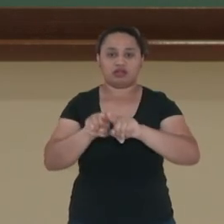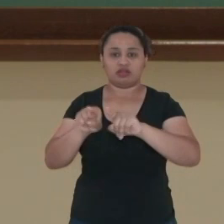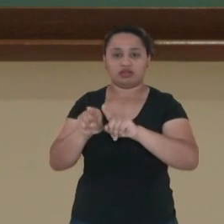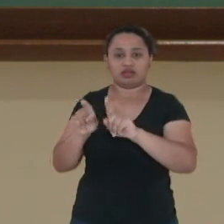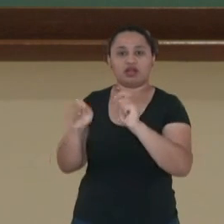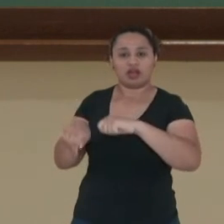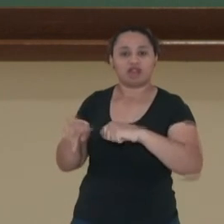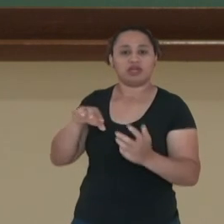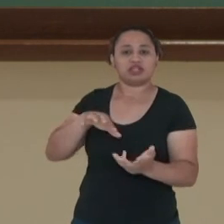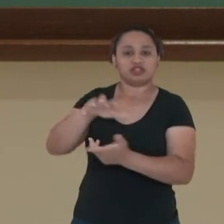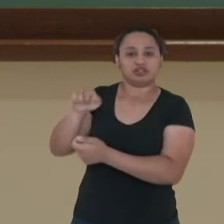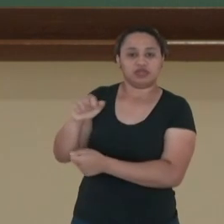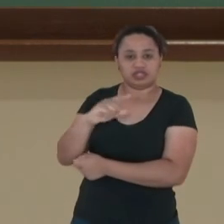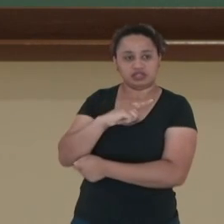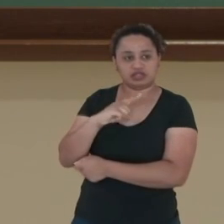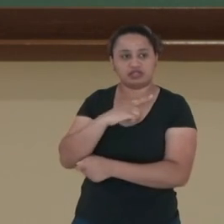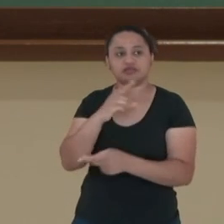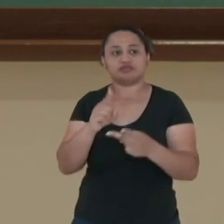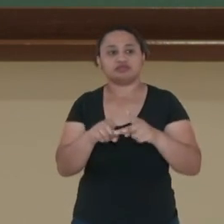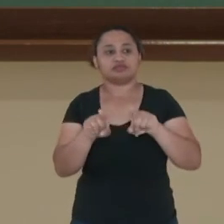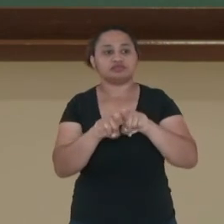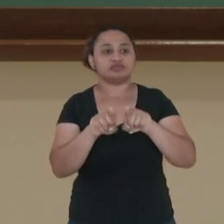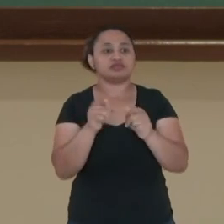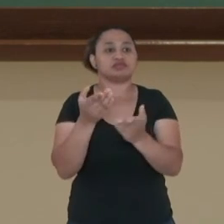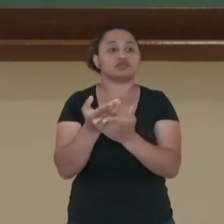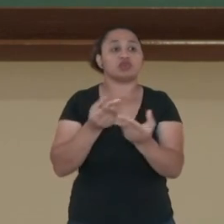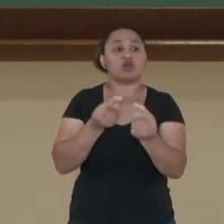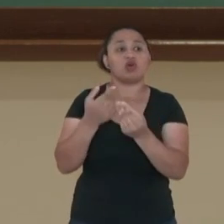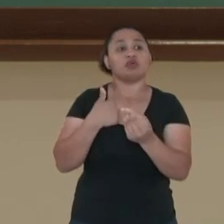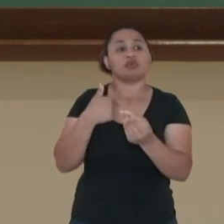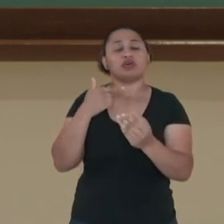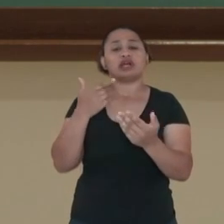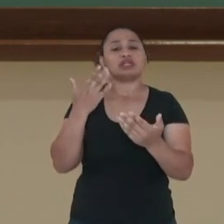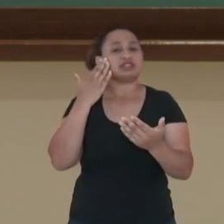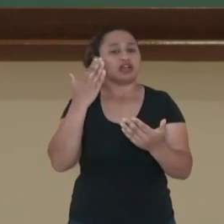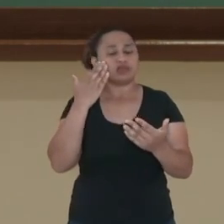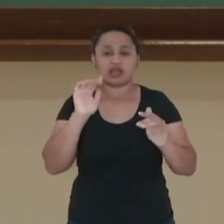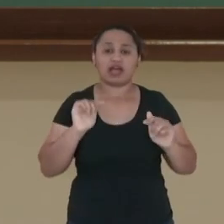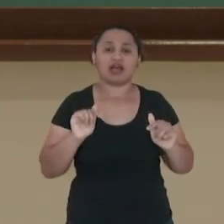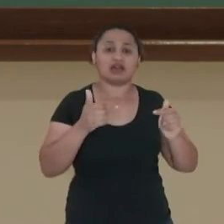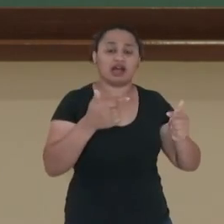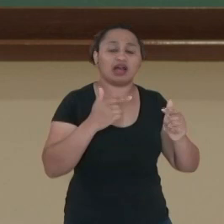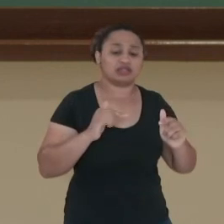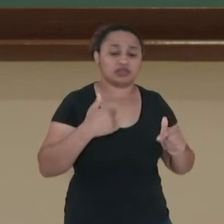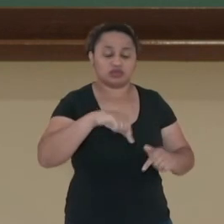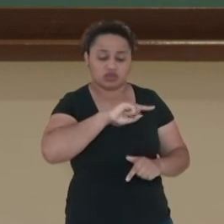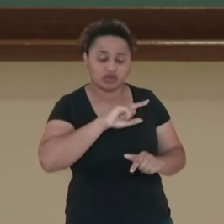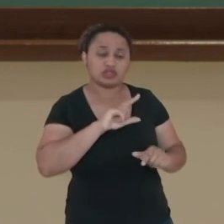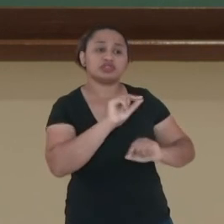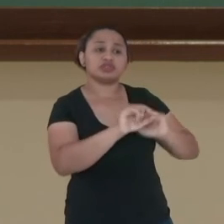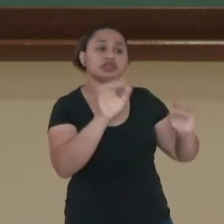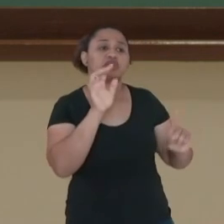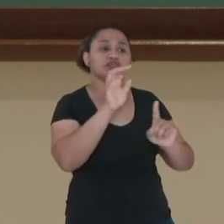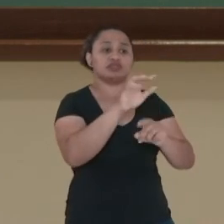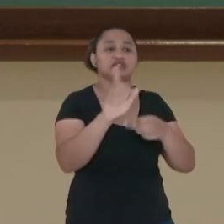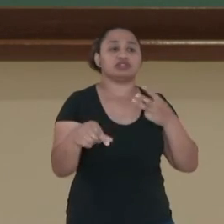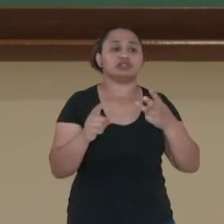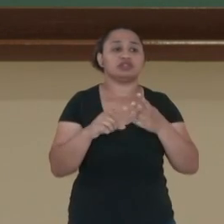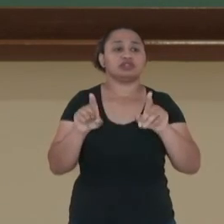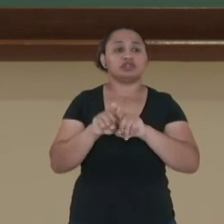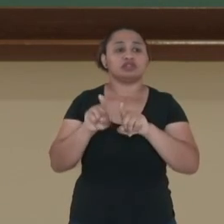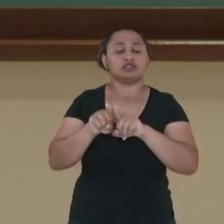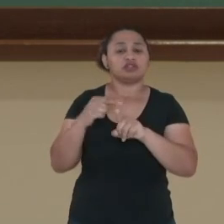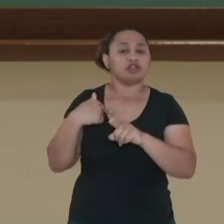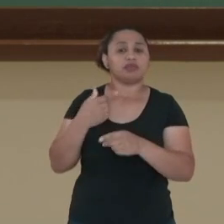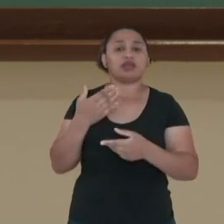biocapacidade. Estudamos ainda as maneiras de calcular o nosso impacto causado por essa pegada ecológica e também discutimos as